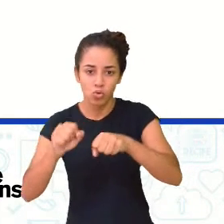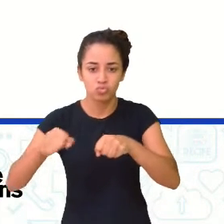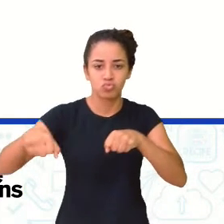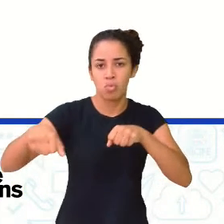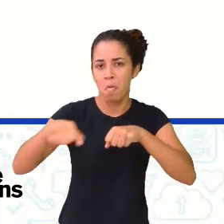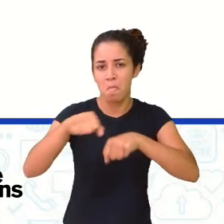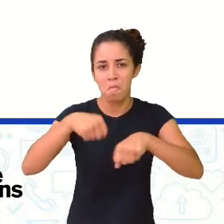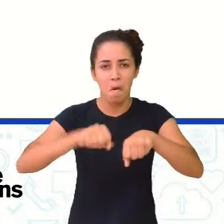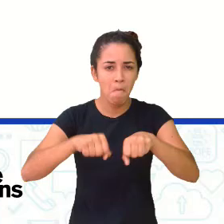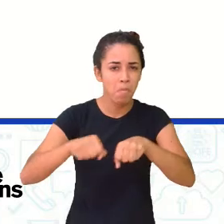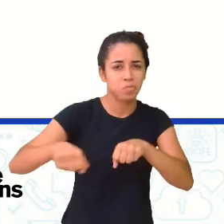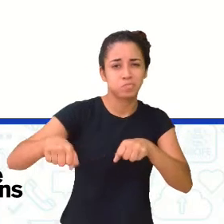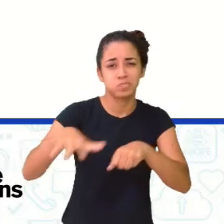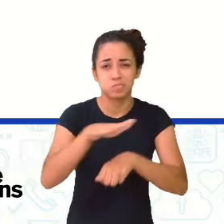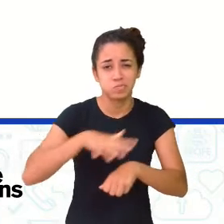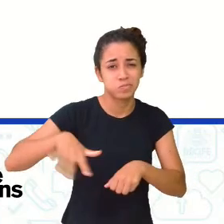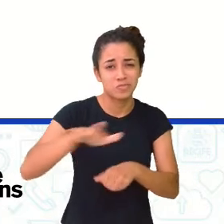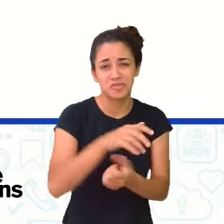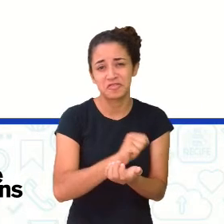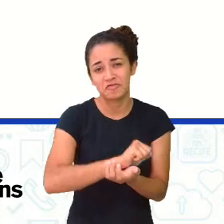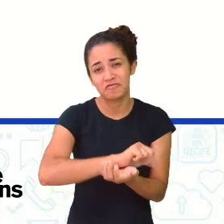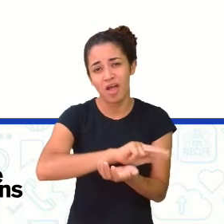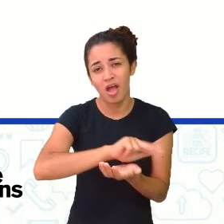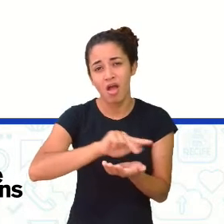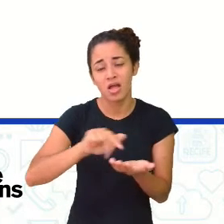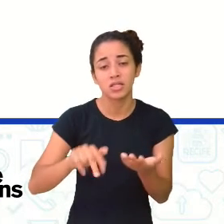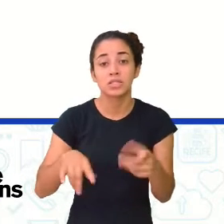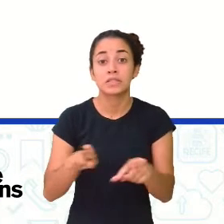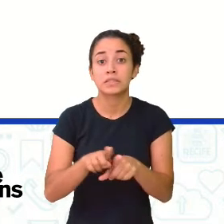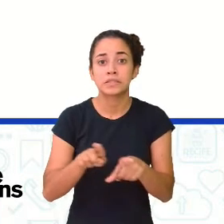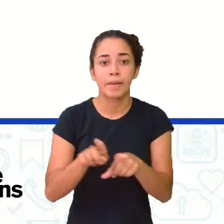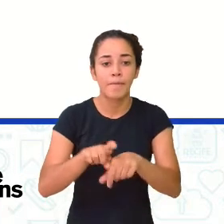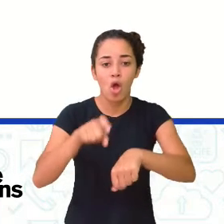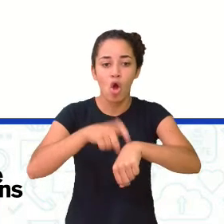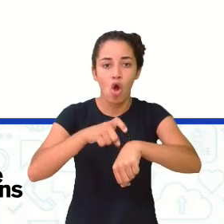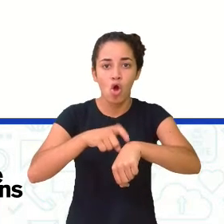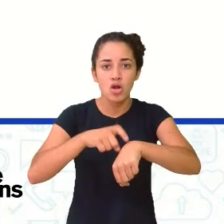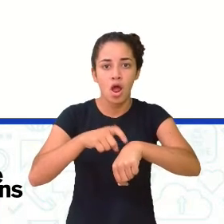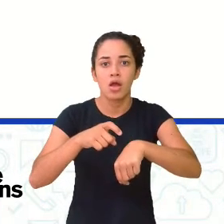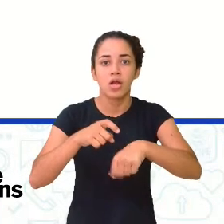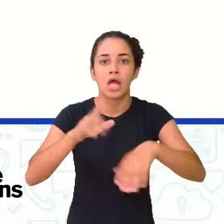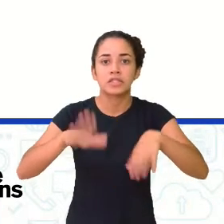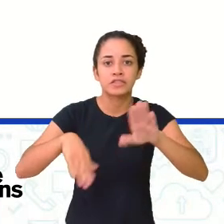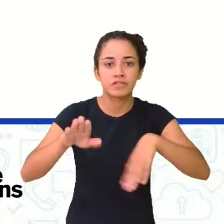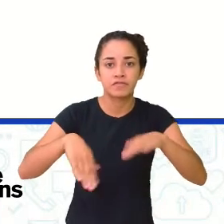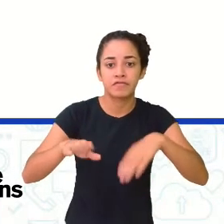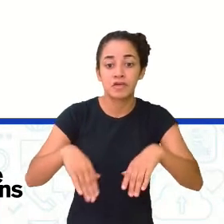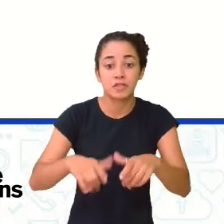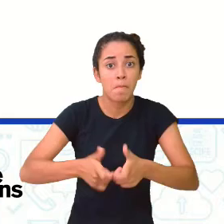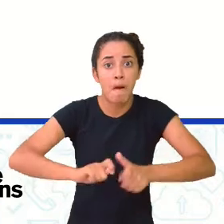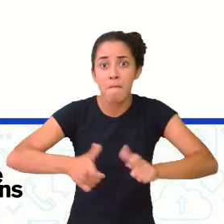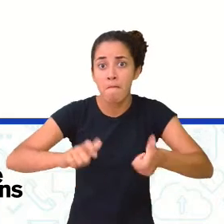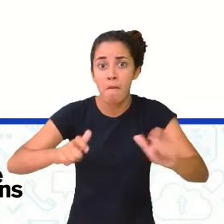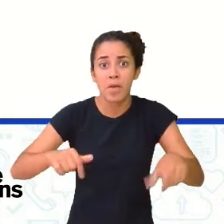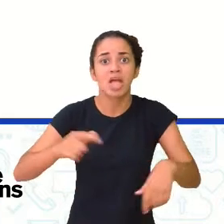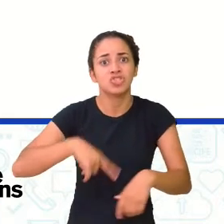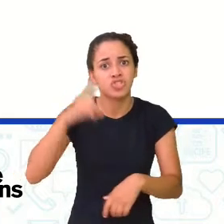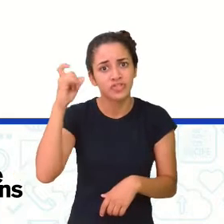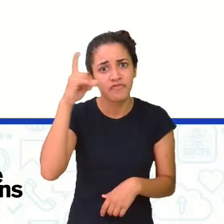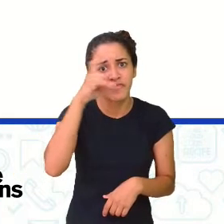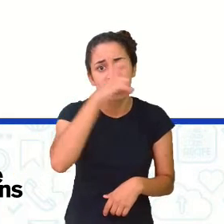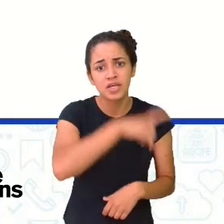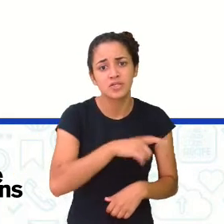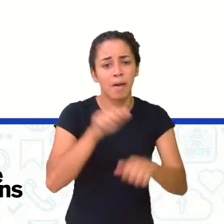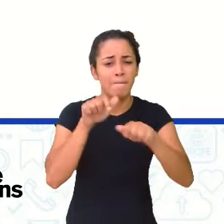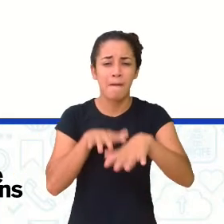Recife, você vê, principalmente nos horários de pico, como as coisas é bem dificultoso você transitar, né, na cidade